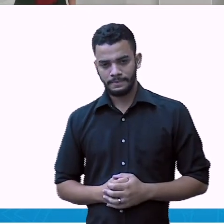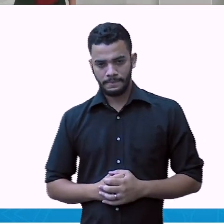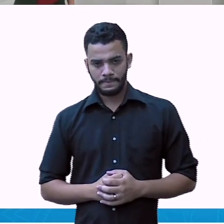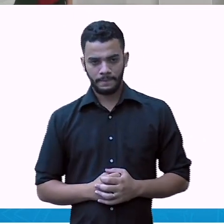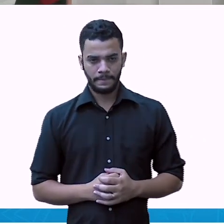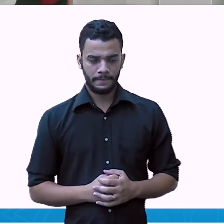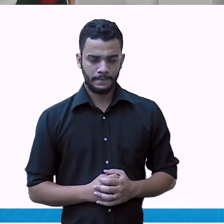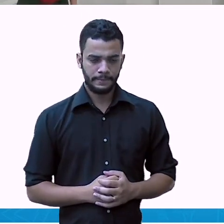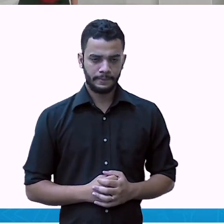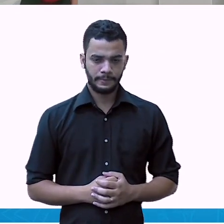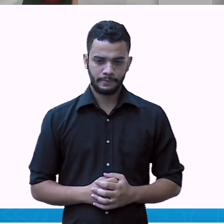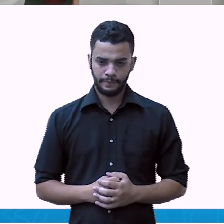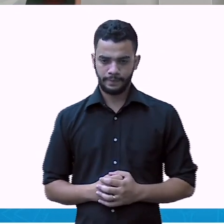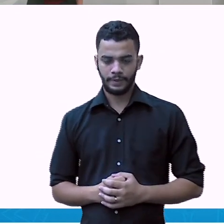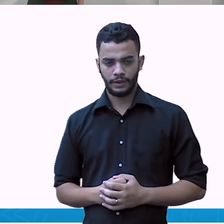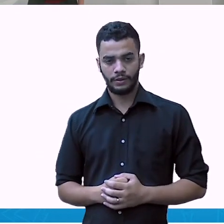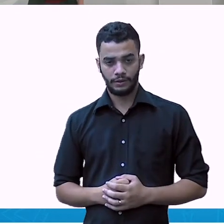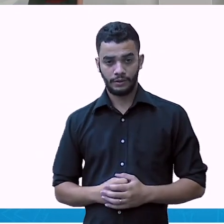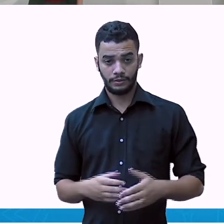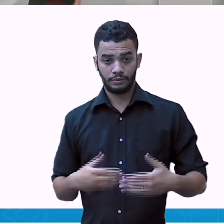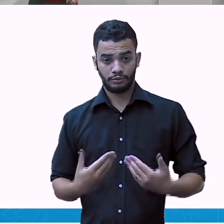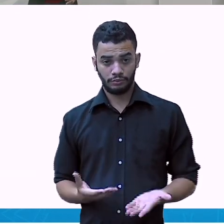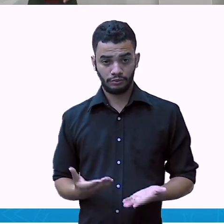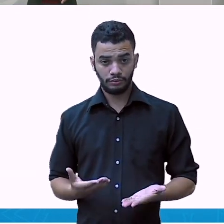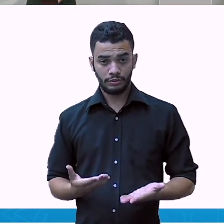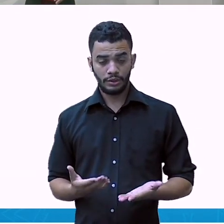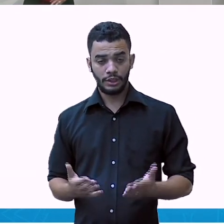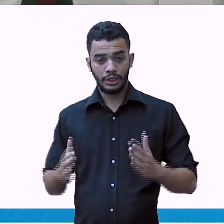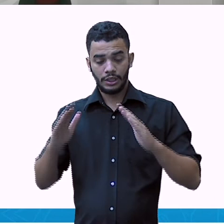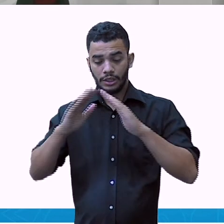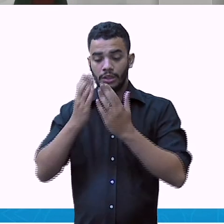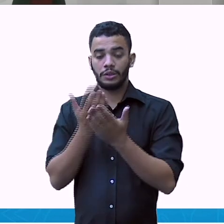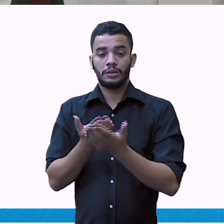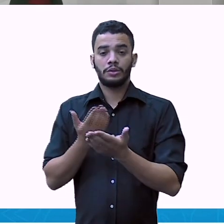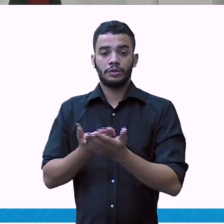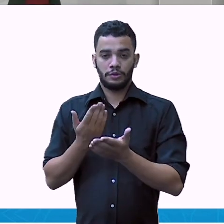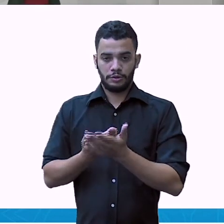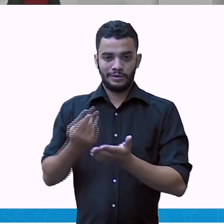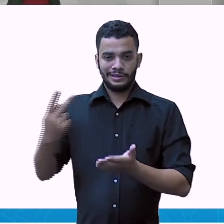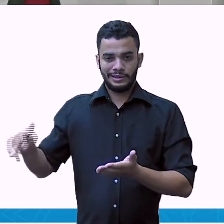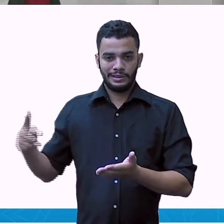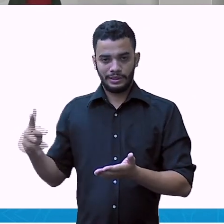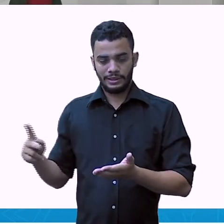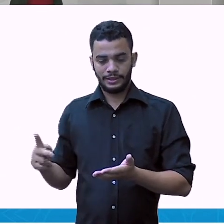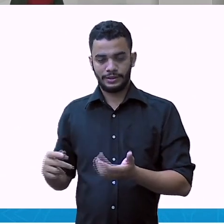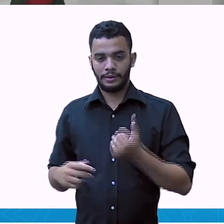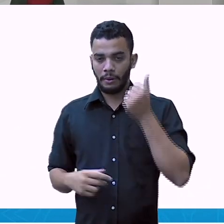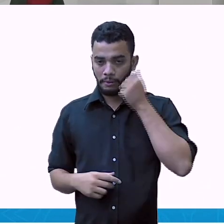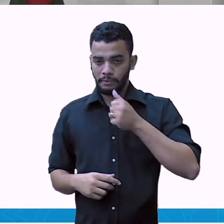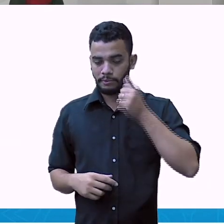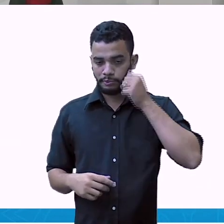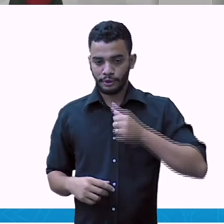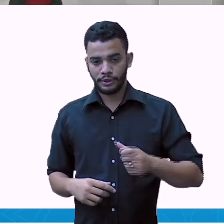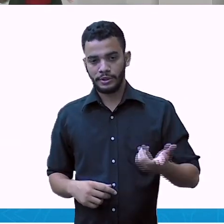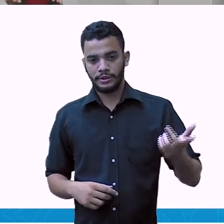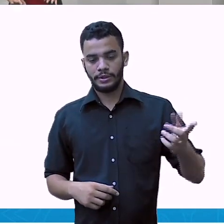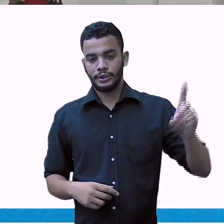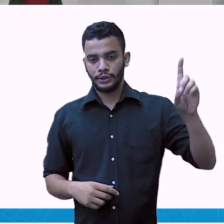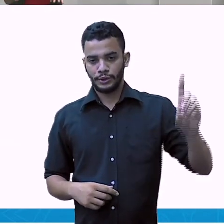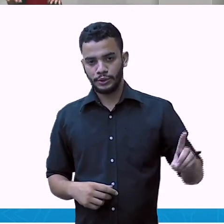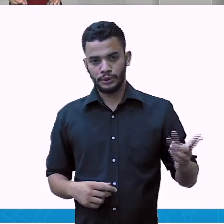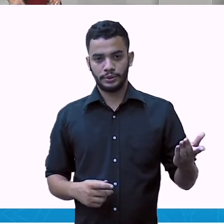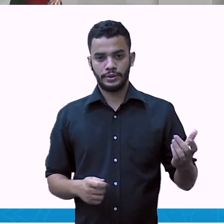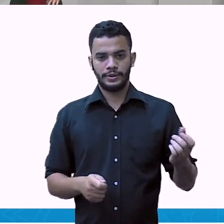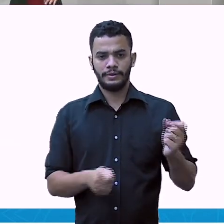Na escola de Victor, a diretora está organizando tudo para quando as aulas voltarem. Ela quer